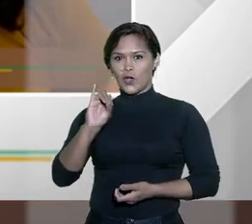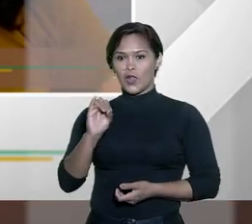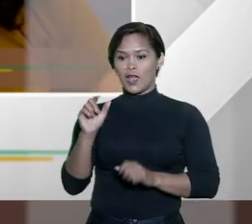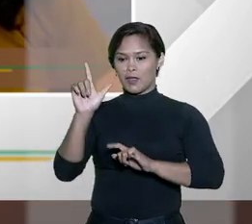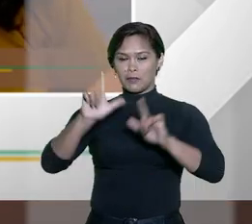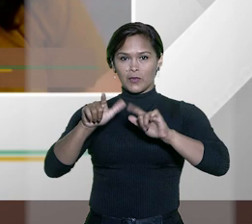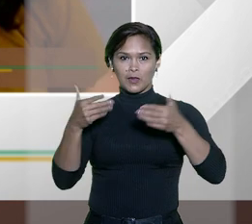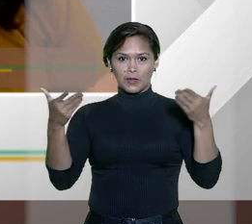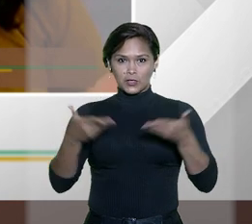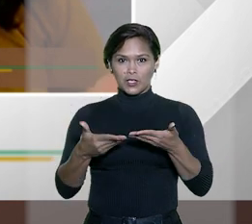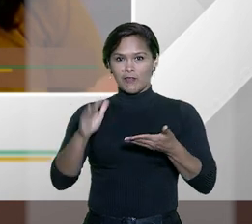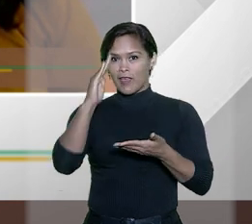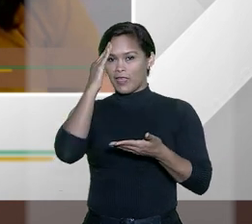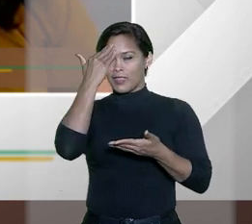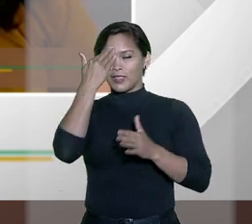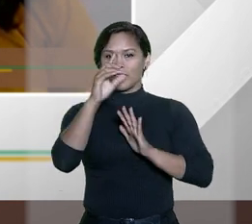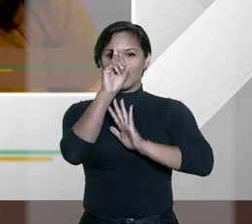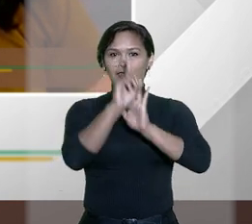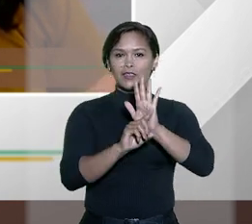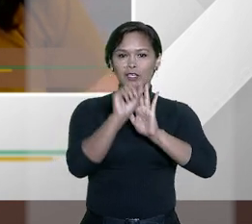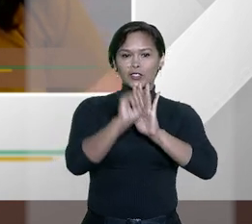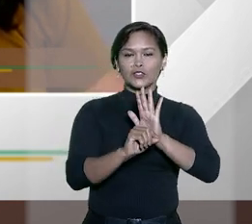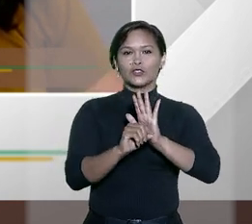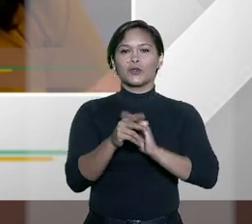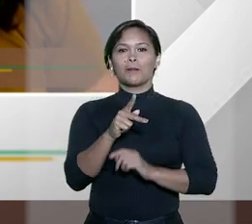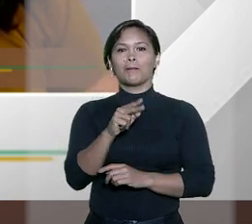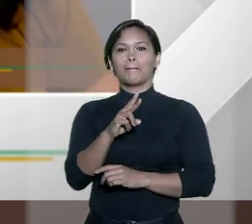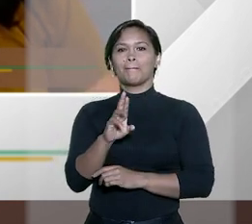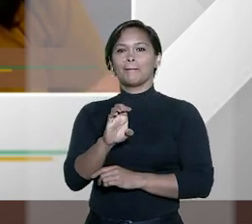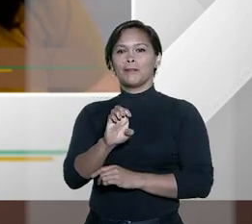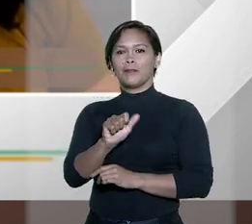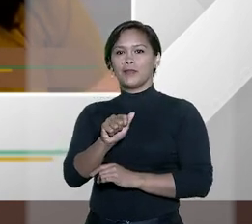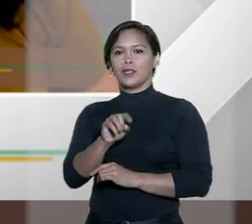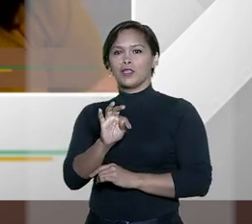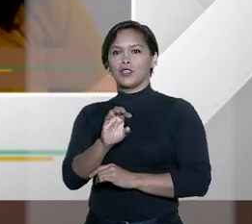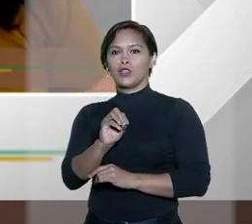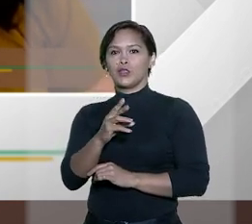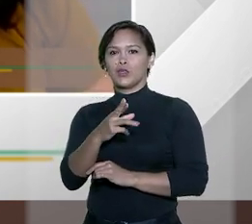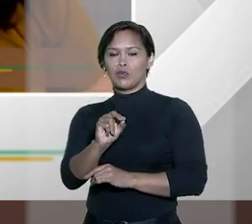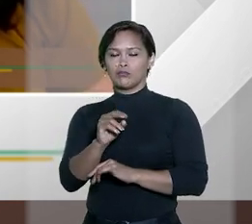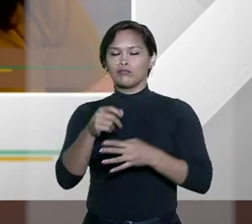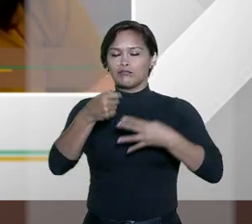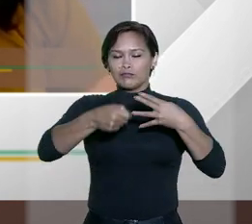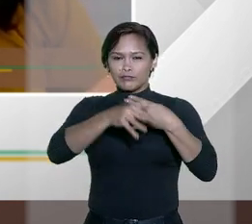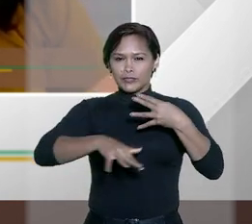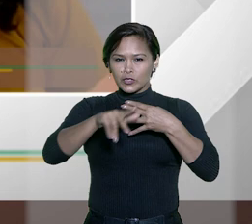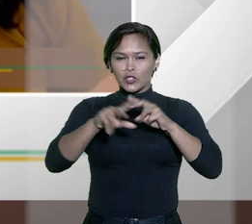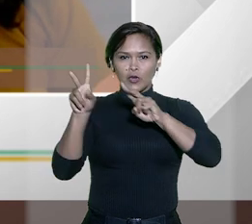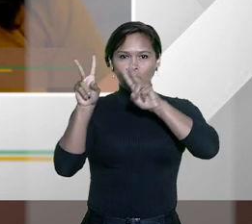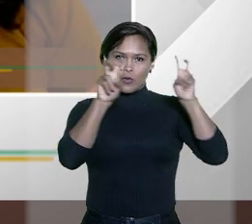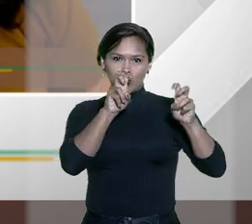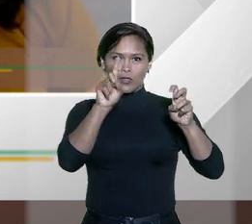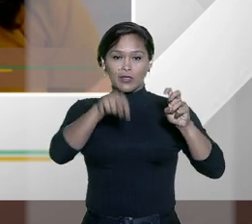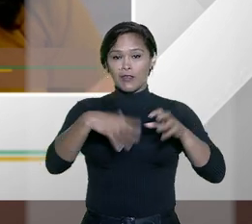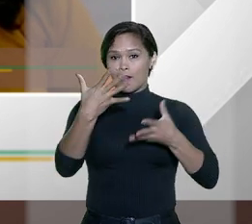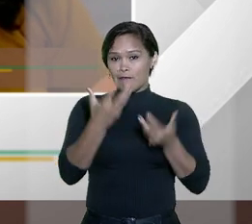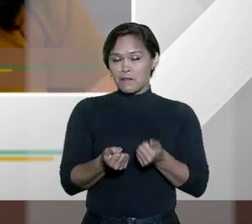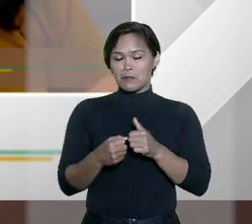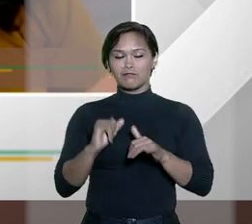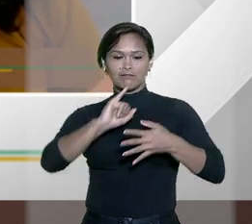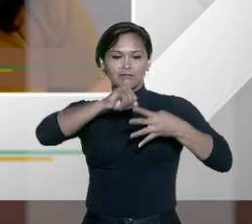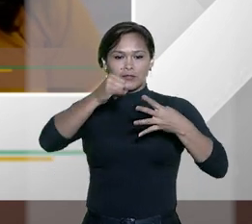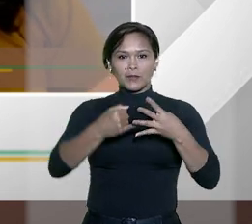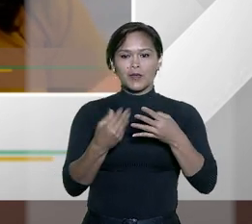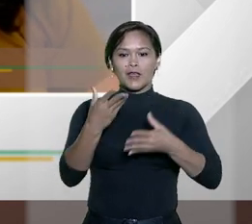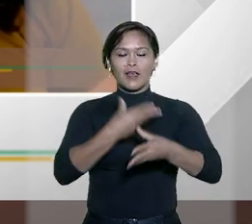Olá, no programa de hoje você vai entender direito sobre precatórios. Além da ampla jurisprudência sobre esse tema, vamos abordar